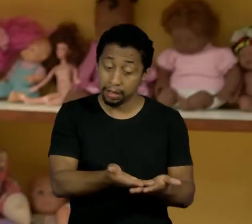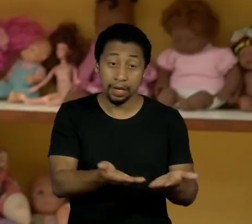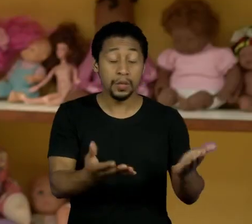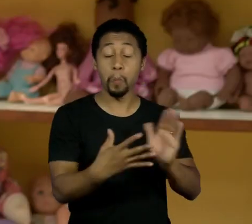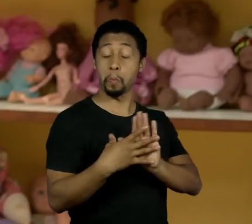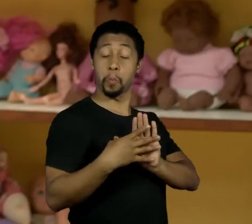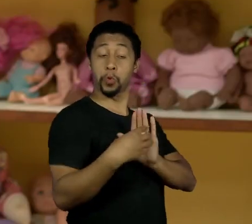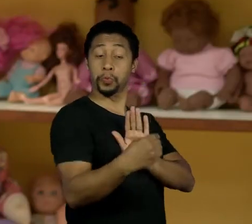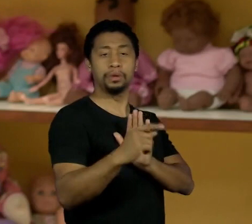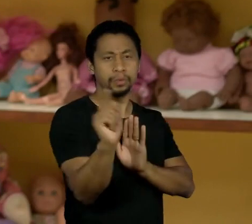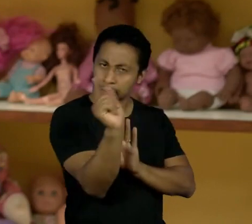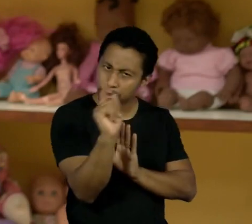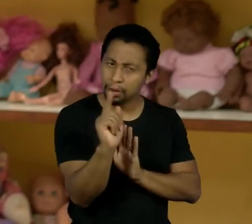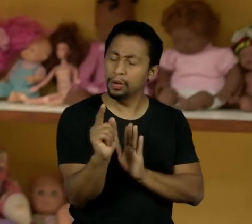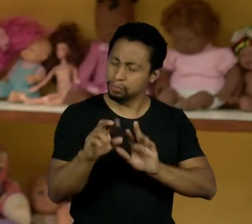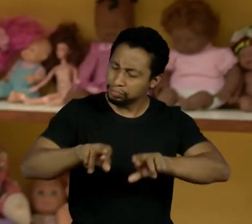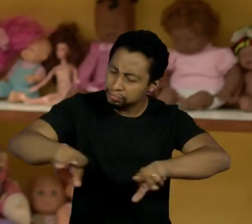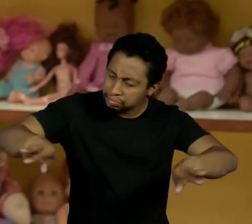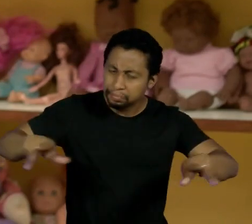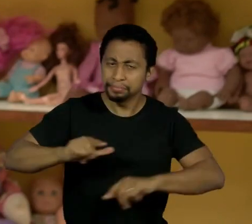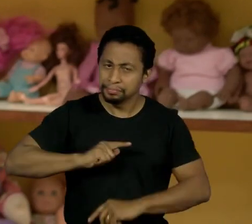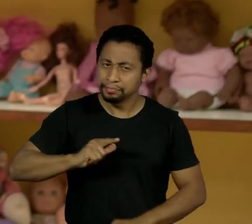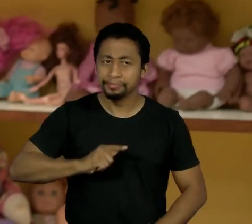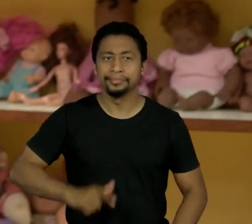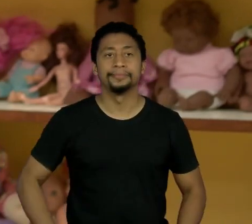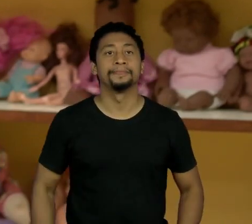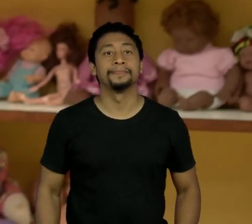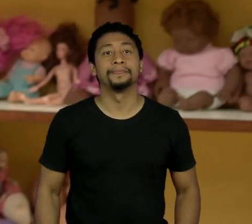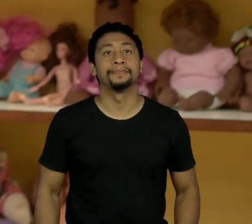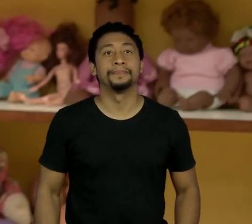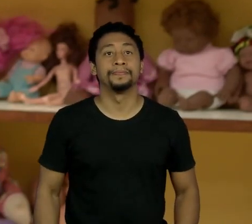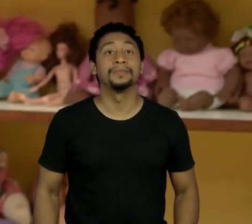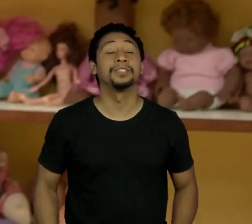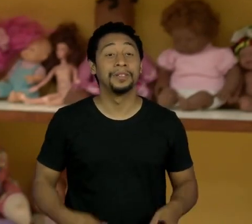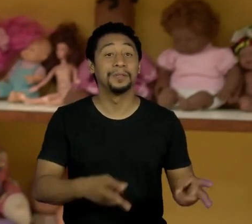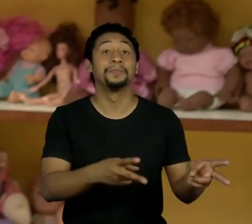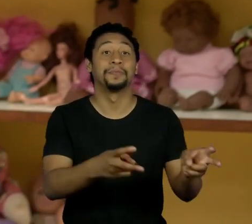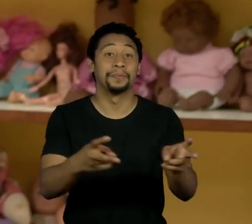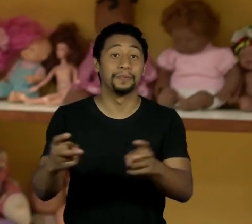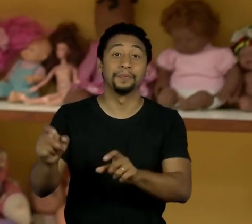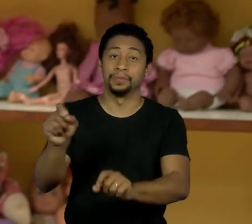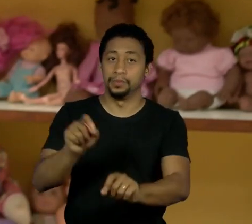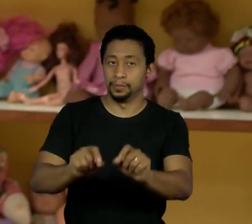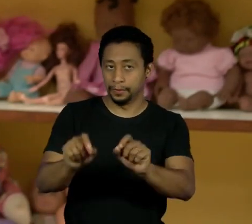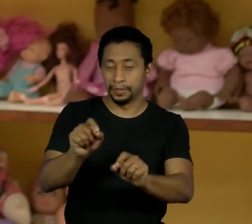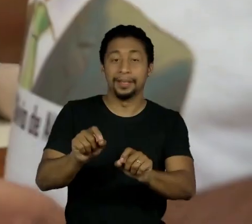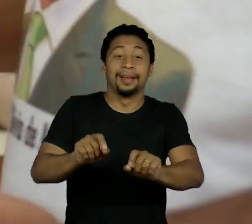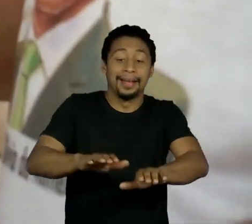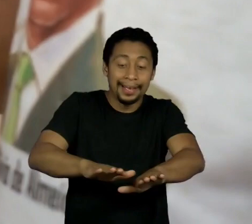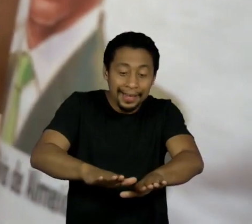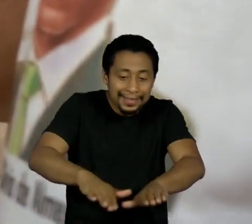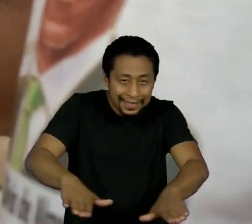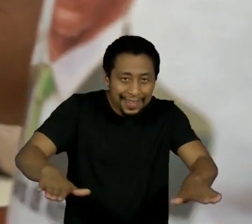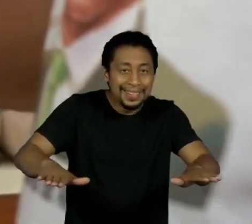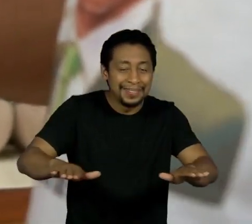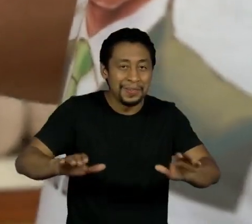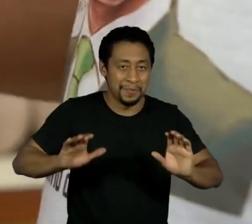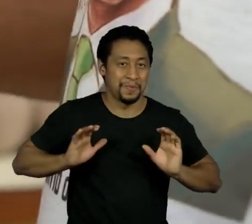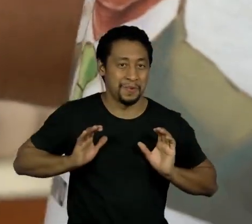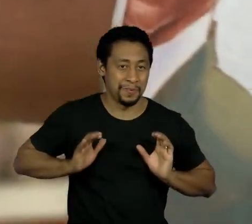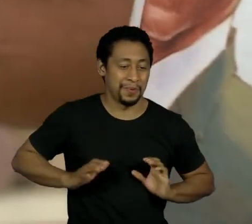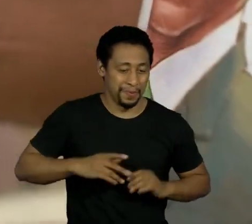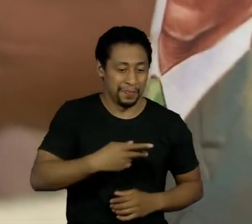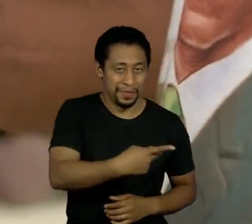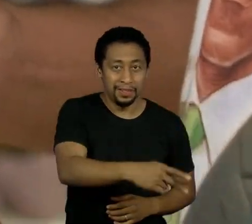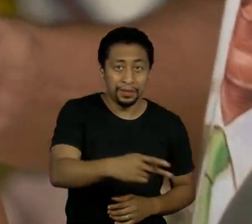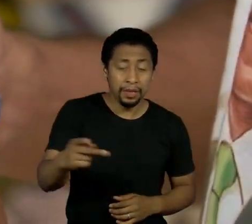seguido. De maneira geral, a gente tem percebido no próprio comportamento das crianças uma aceitação